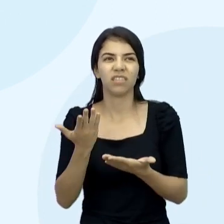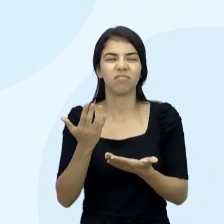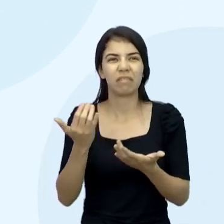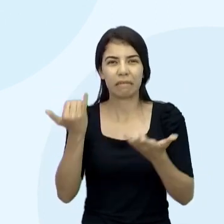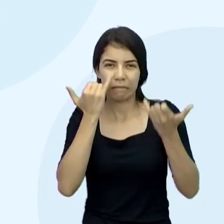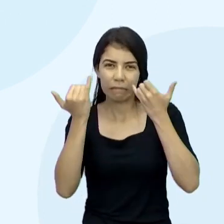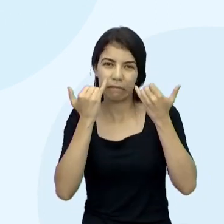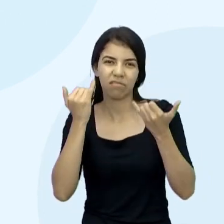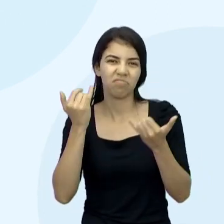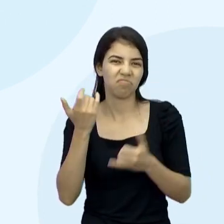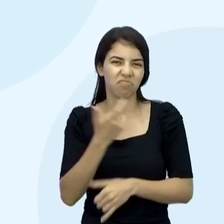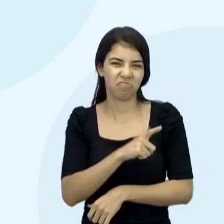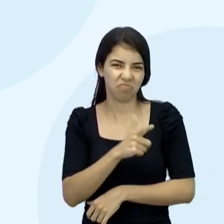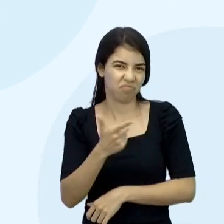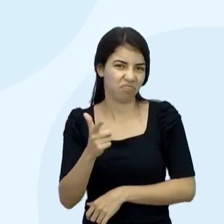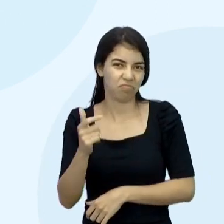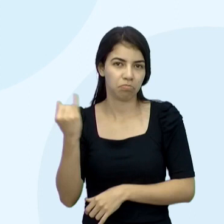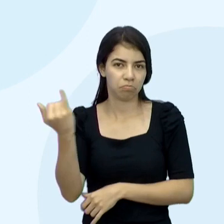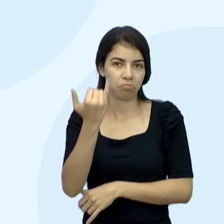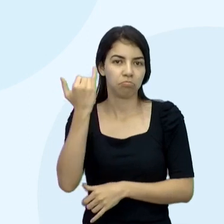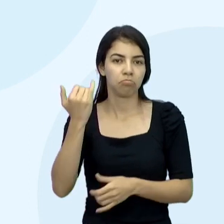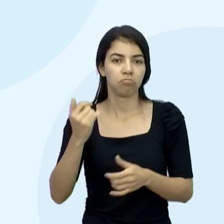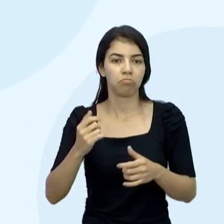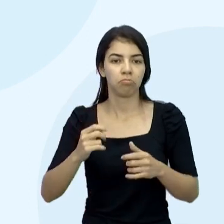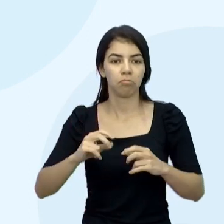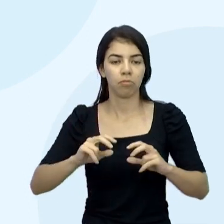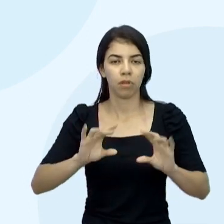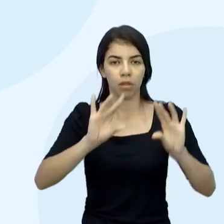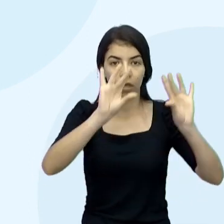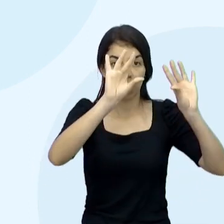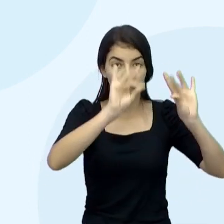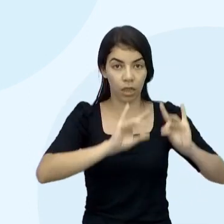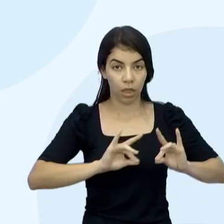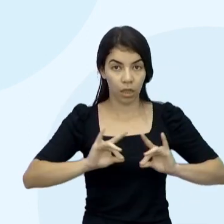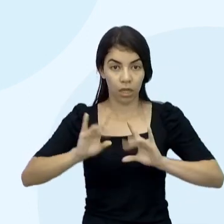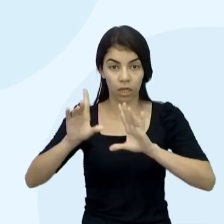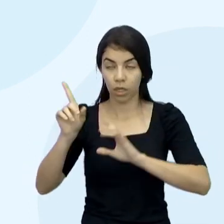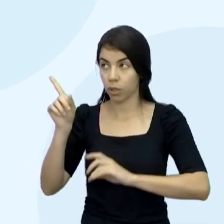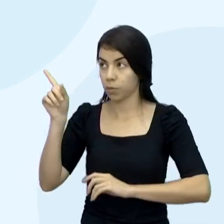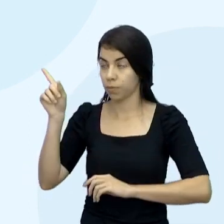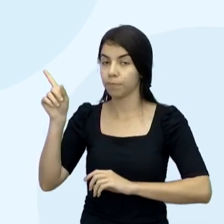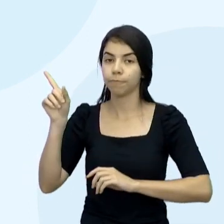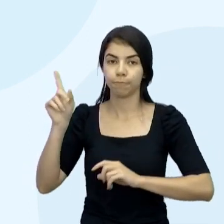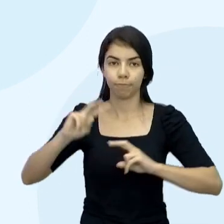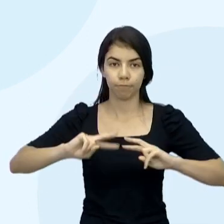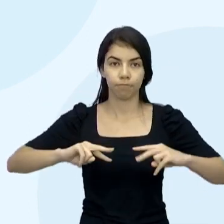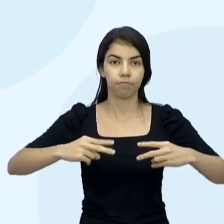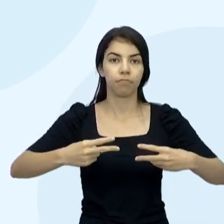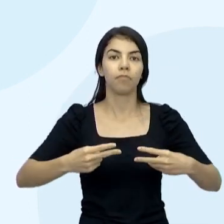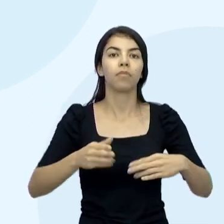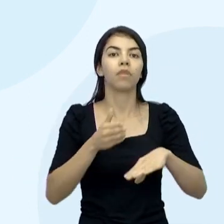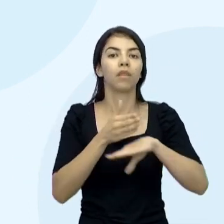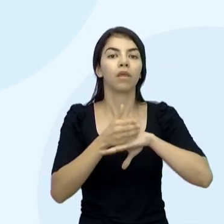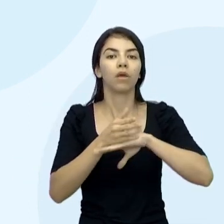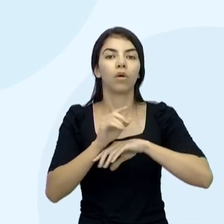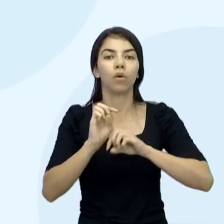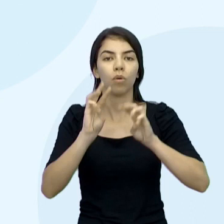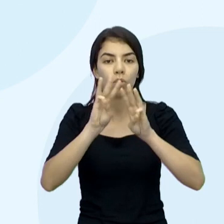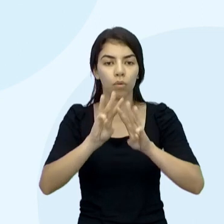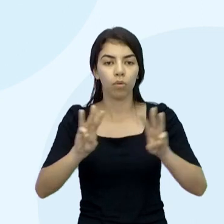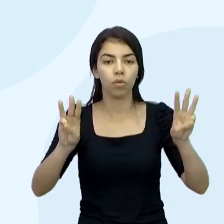a gente indica aí um link para você, né? Que link é esse, né? Esse link, ele direciona você para o site